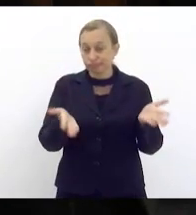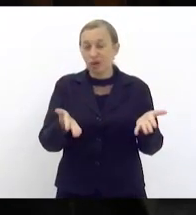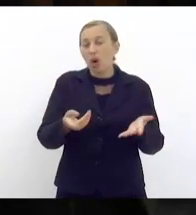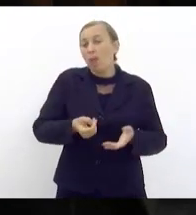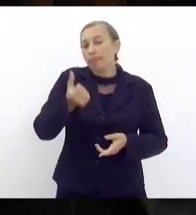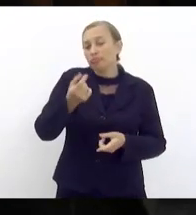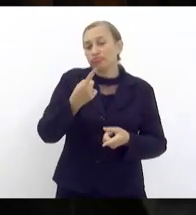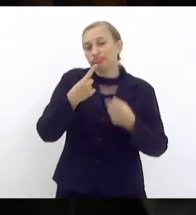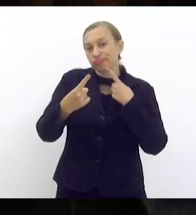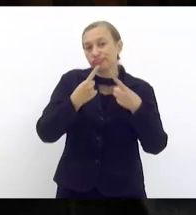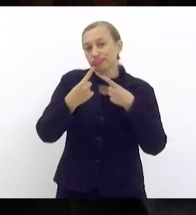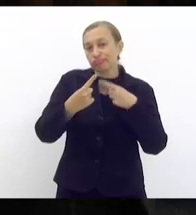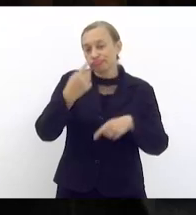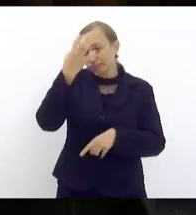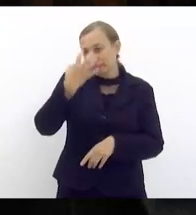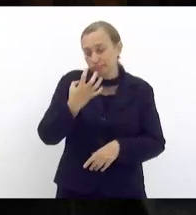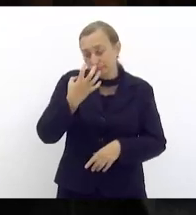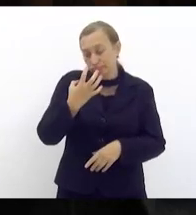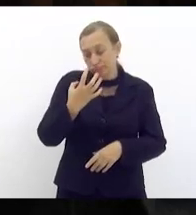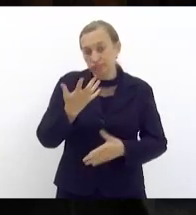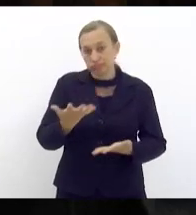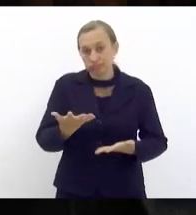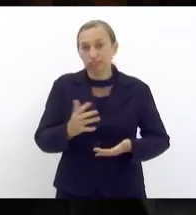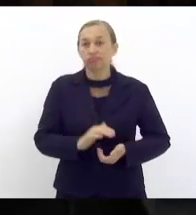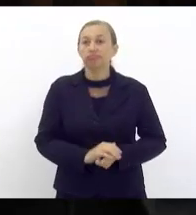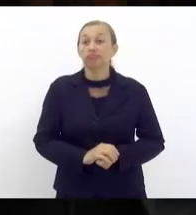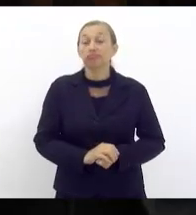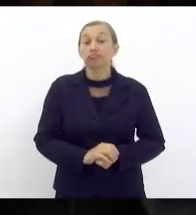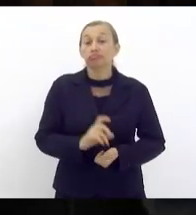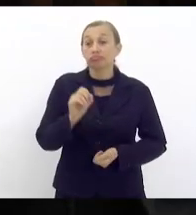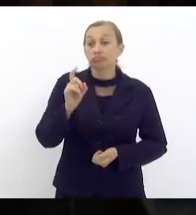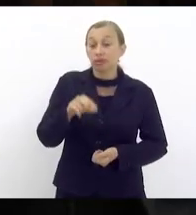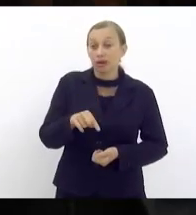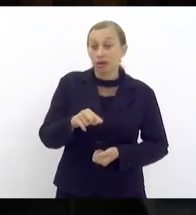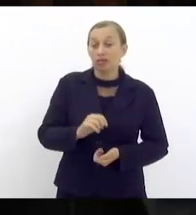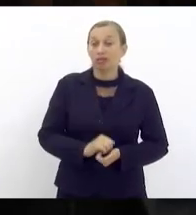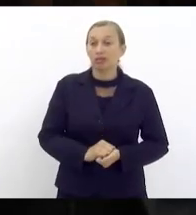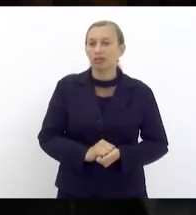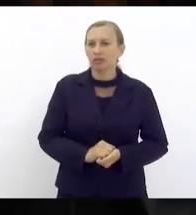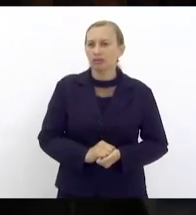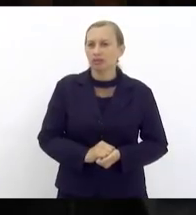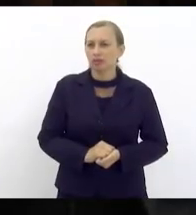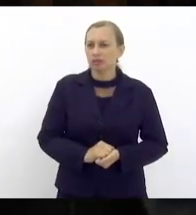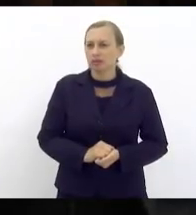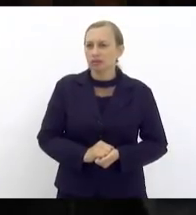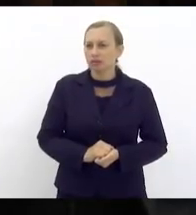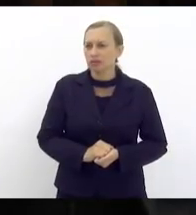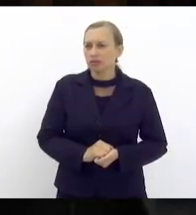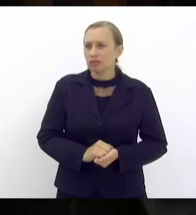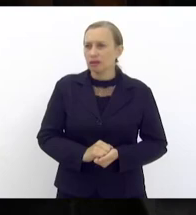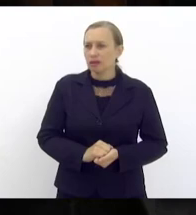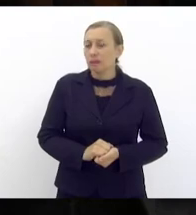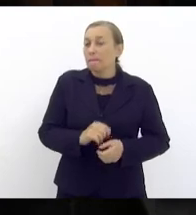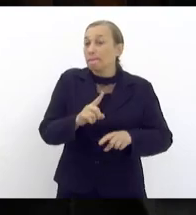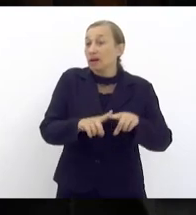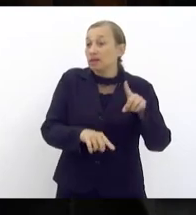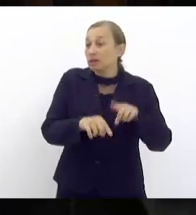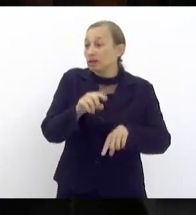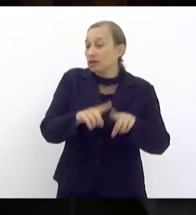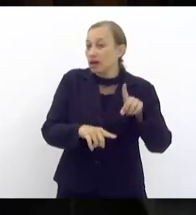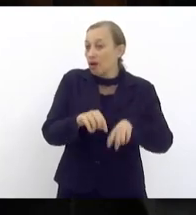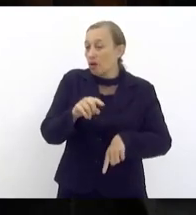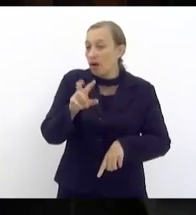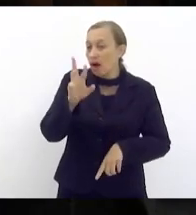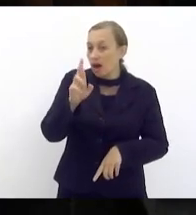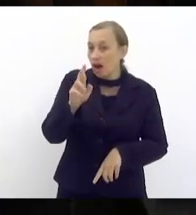debatido diante da gravidade do que ele representa que é o vazamento de material radioativo ocorrido